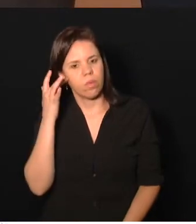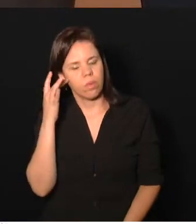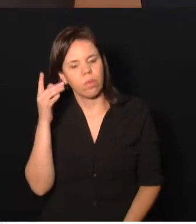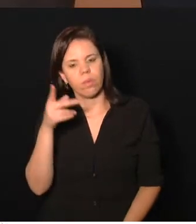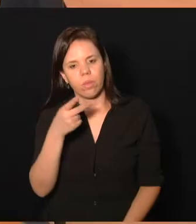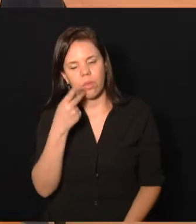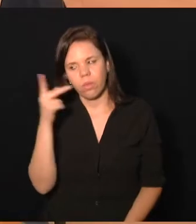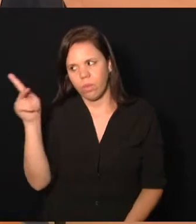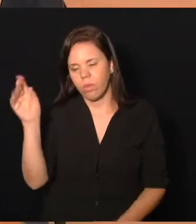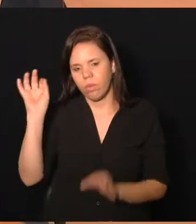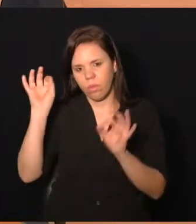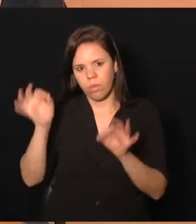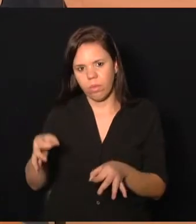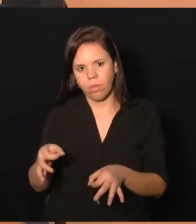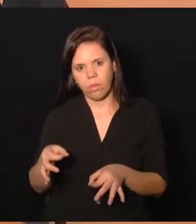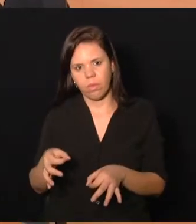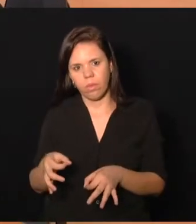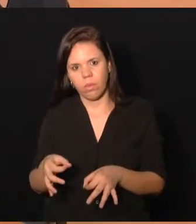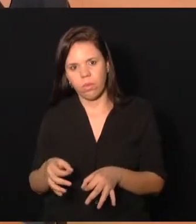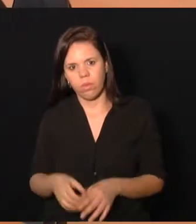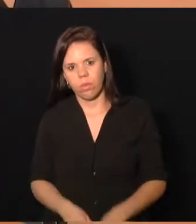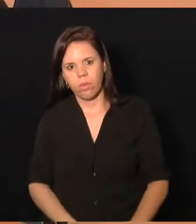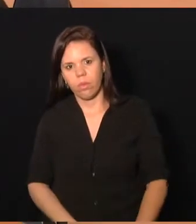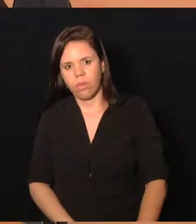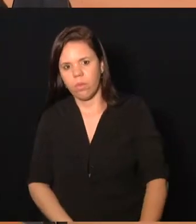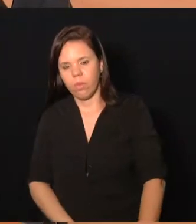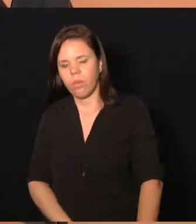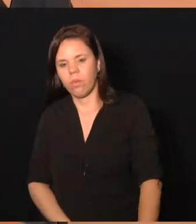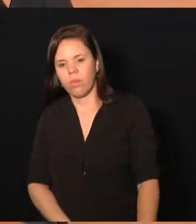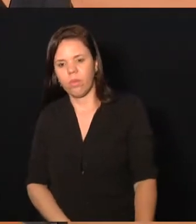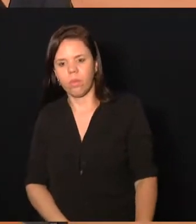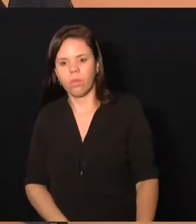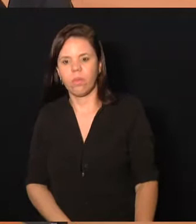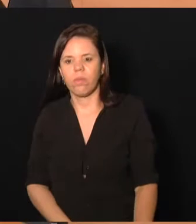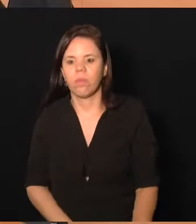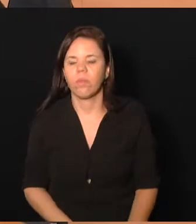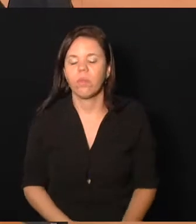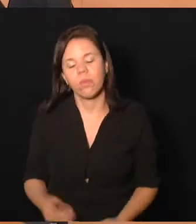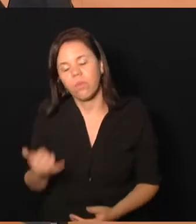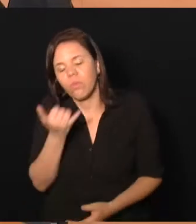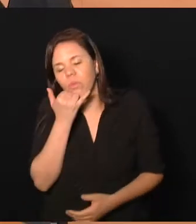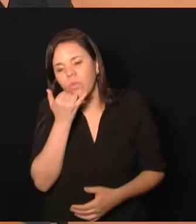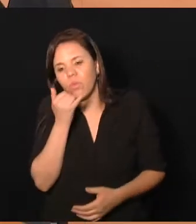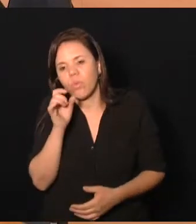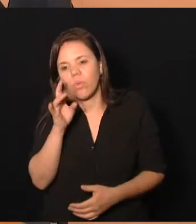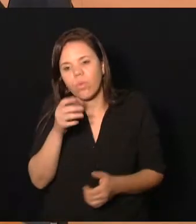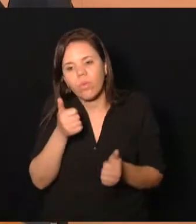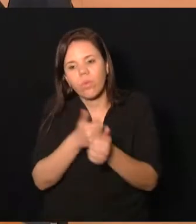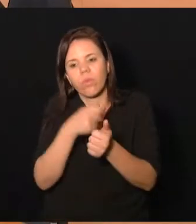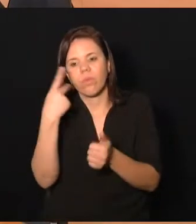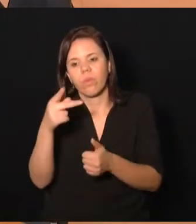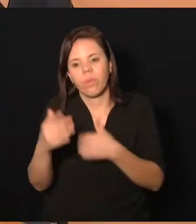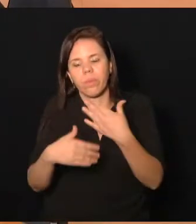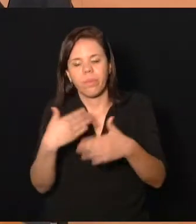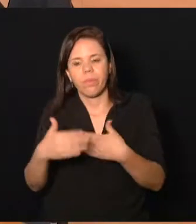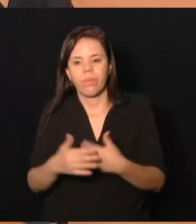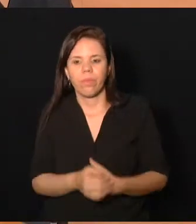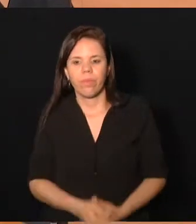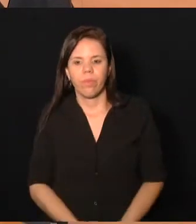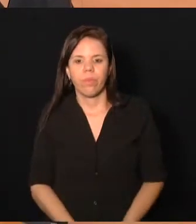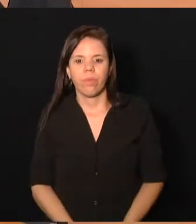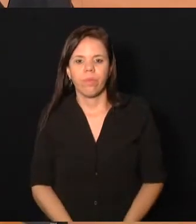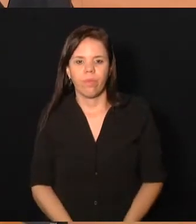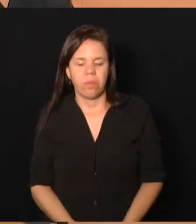colocação. Após o término da colocação, eu faço. Só para, me perdoe, só para seguir essa sequência sua, dizer o que